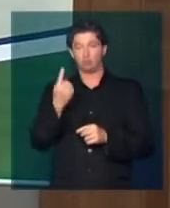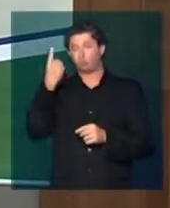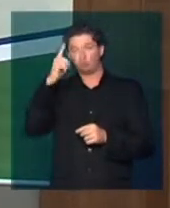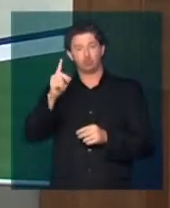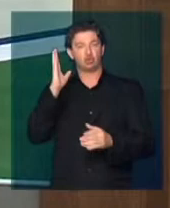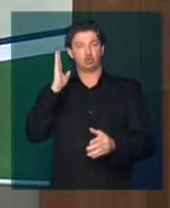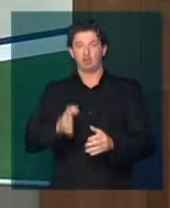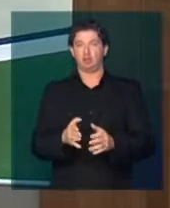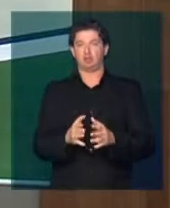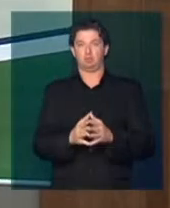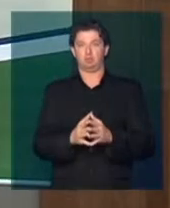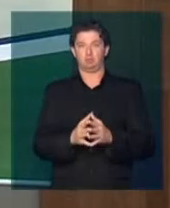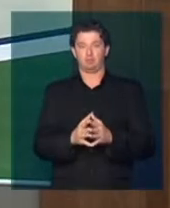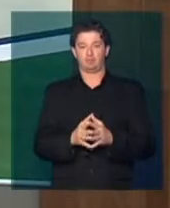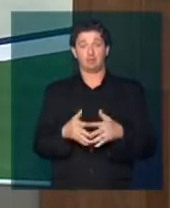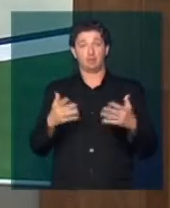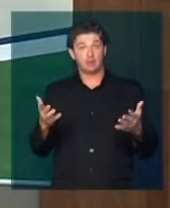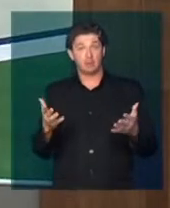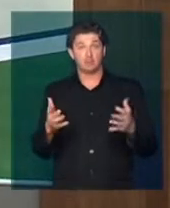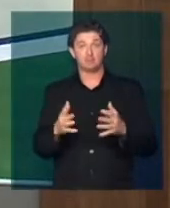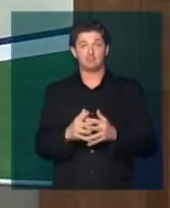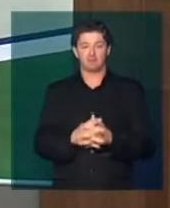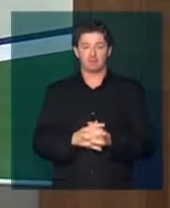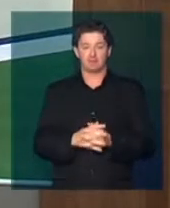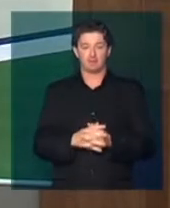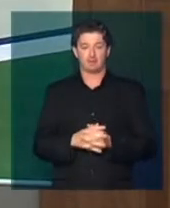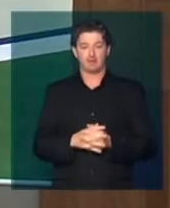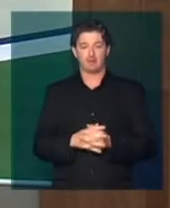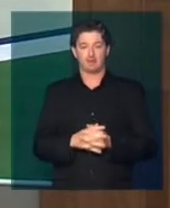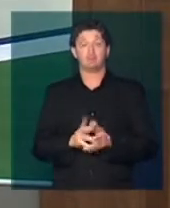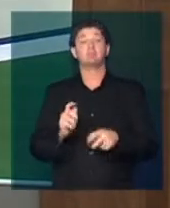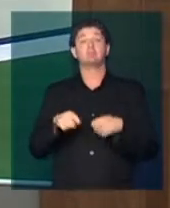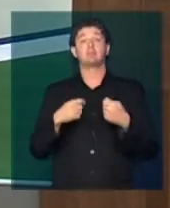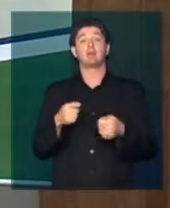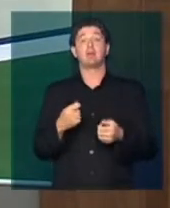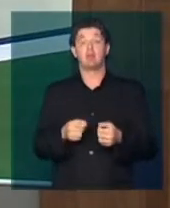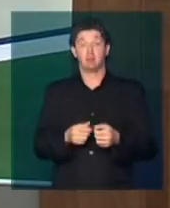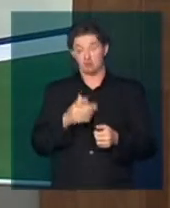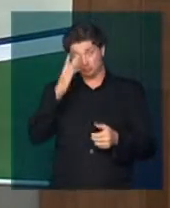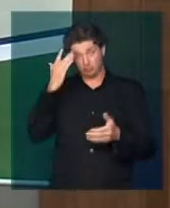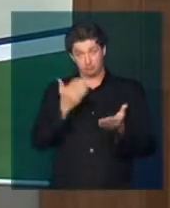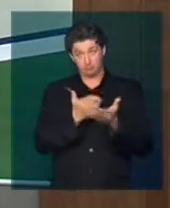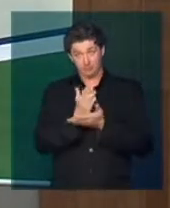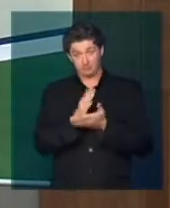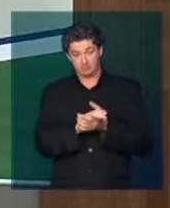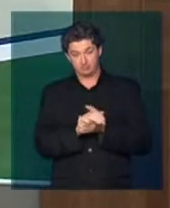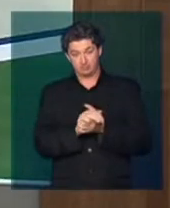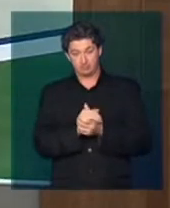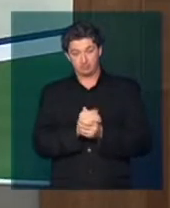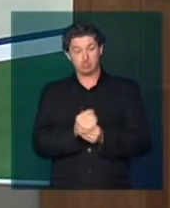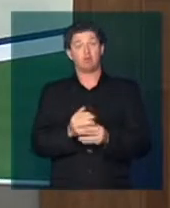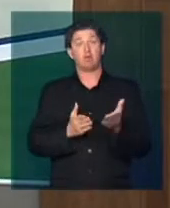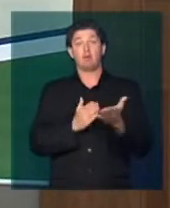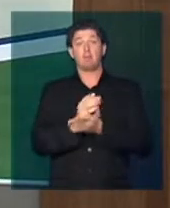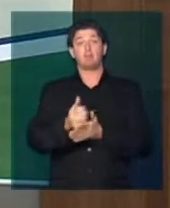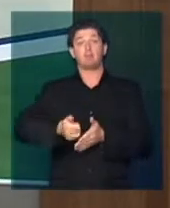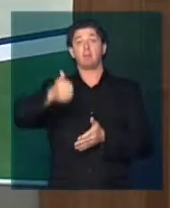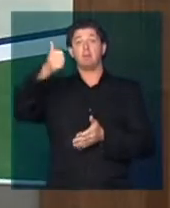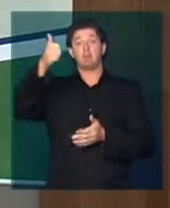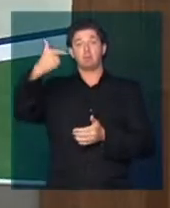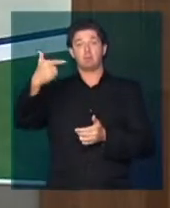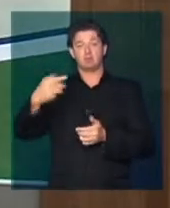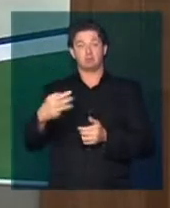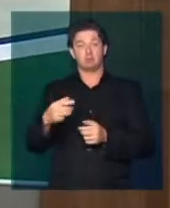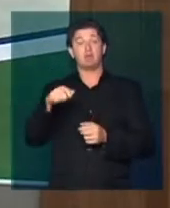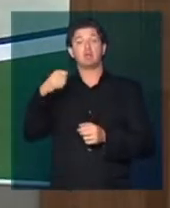só. E quem seriam os eleitos? Os 3 mais votados. Quem seriam os suplentes?